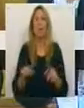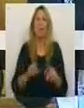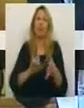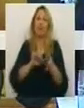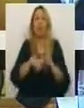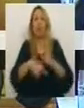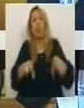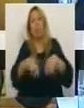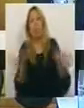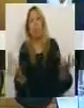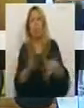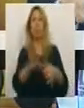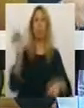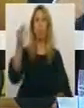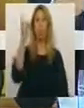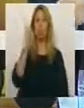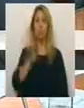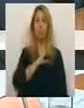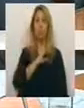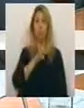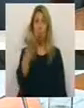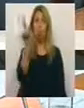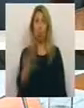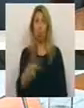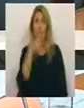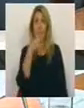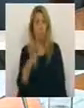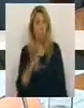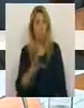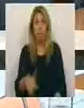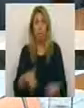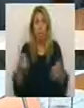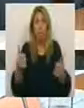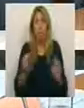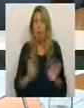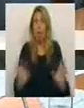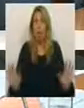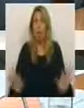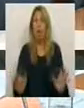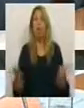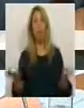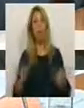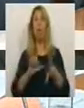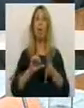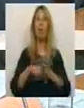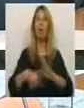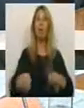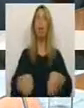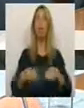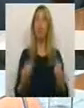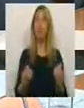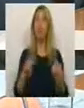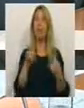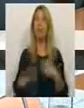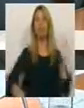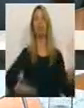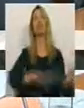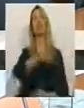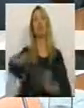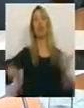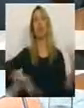partidário. O senhor disse exatamente aquilo que é correto. É um projeto partidário, partidário desta